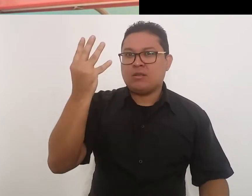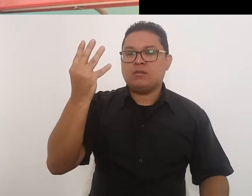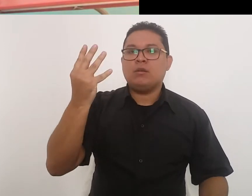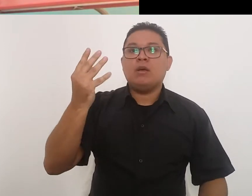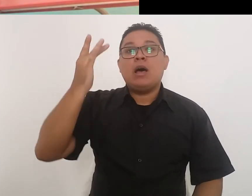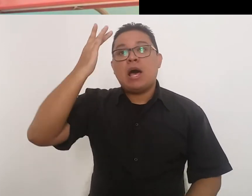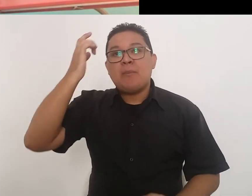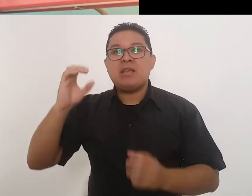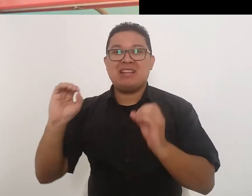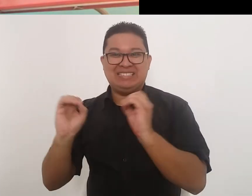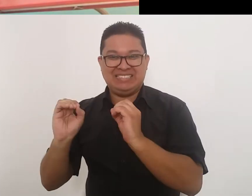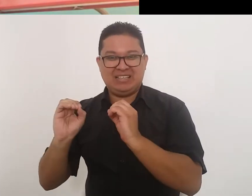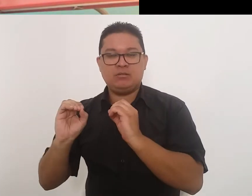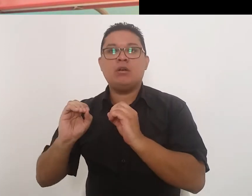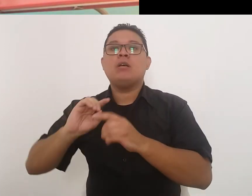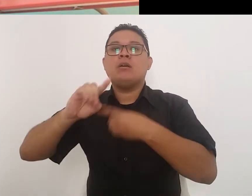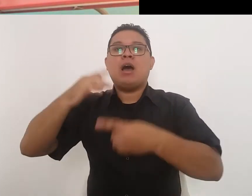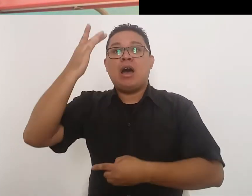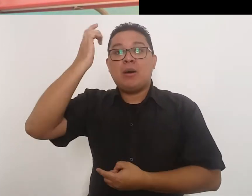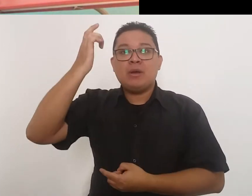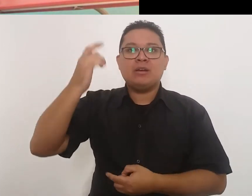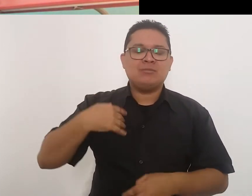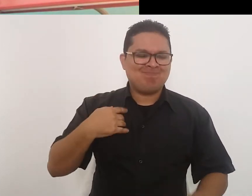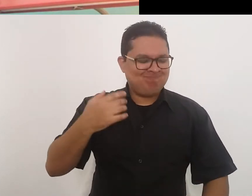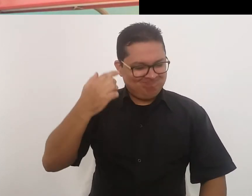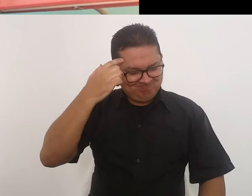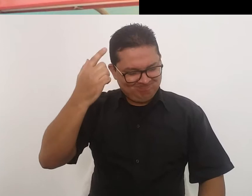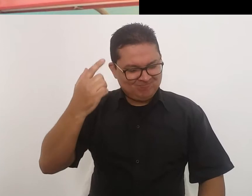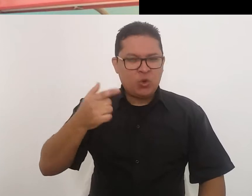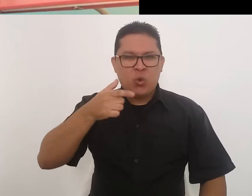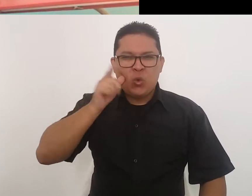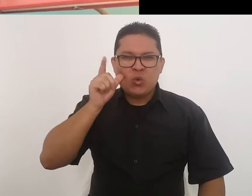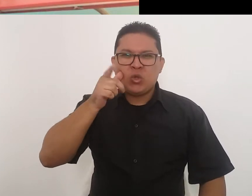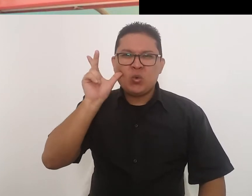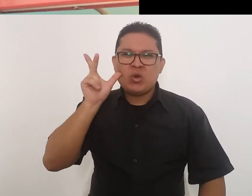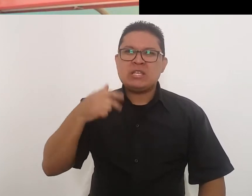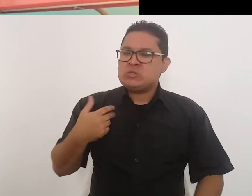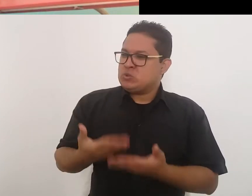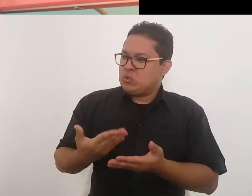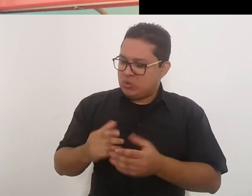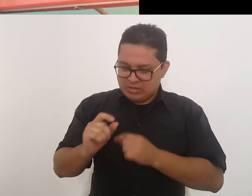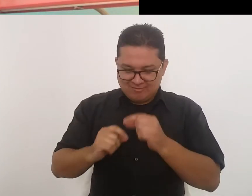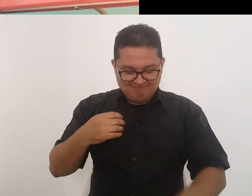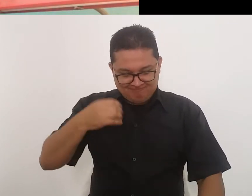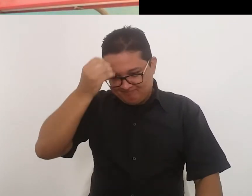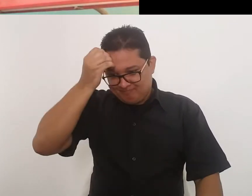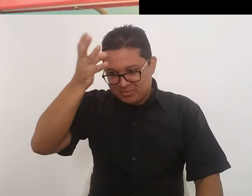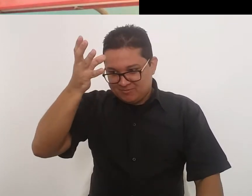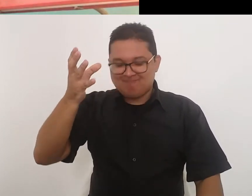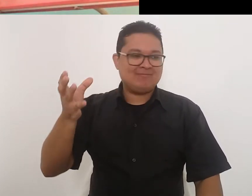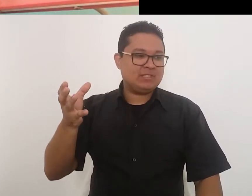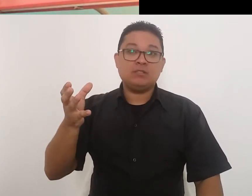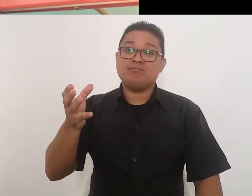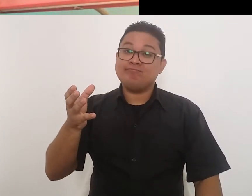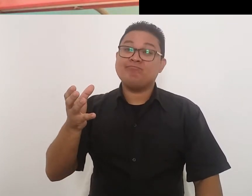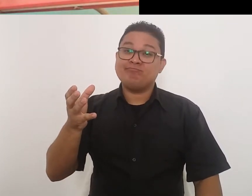olha, o que eu estudei 3 dias atrás? Você se perde um pouco. Quando eu consigo organizar o meu tempo, eu tenho